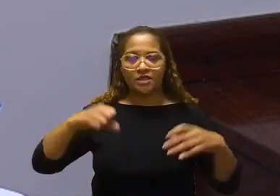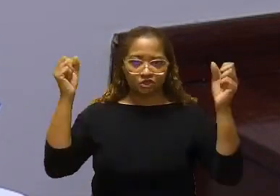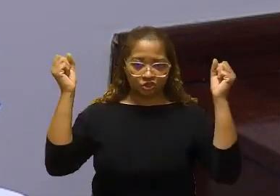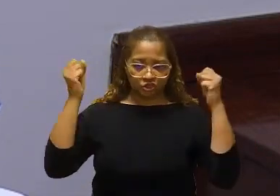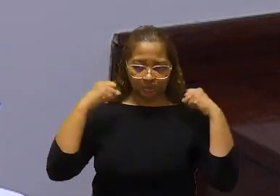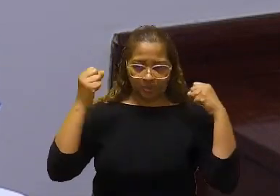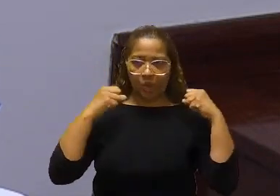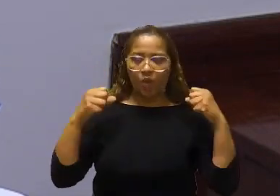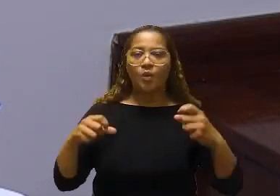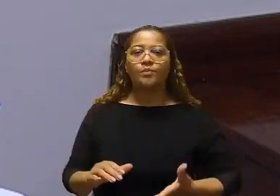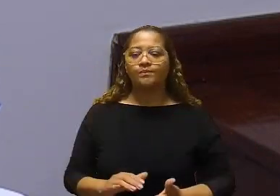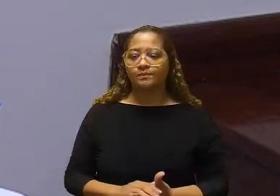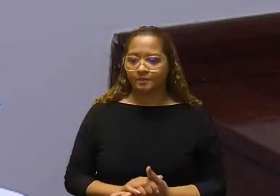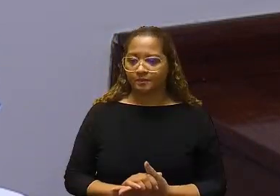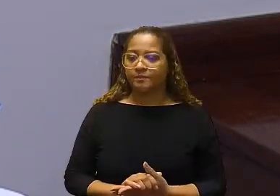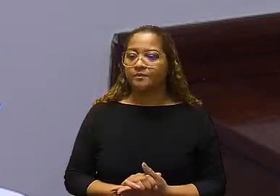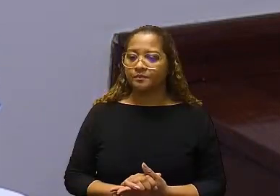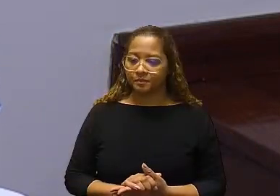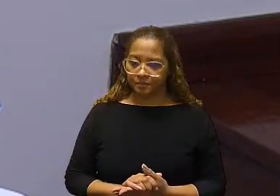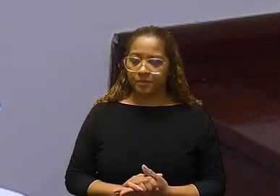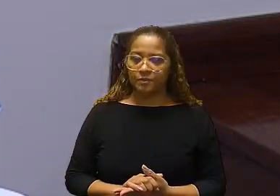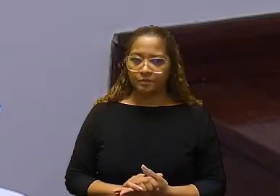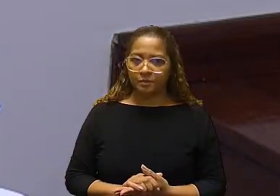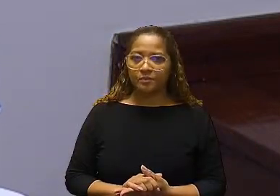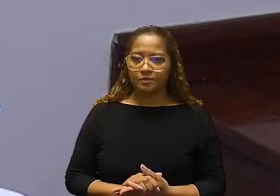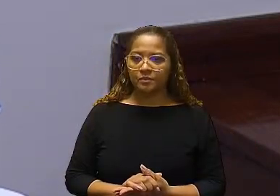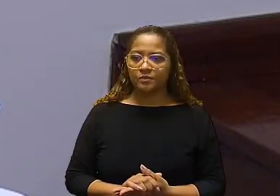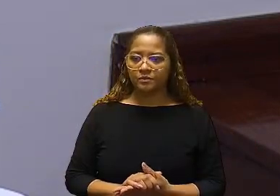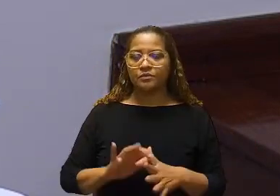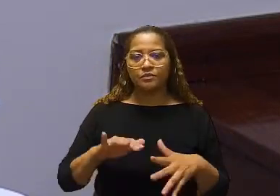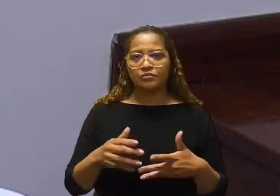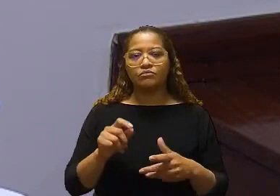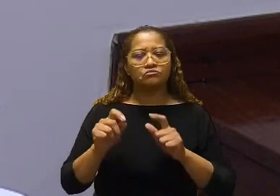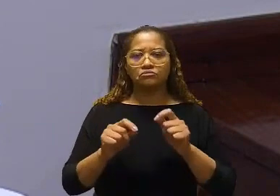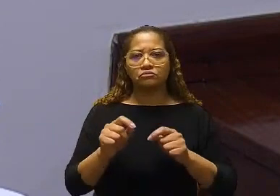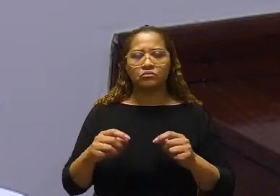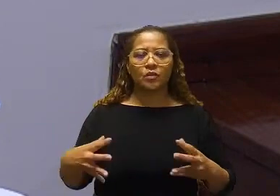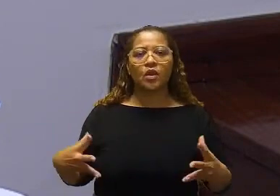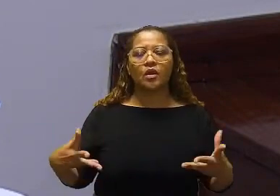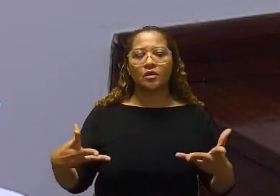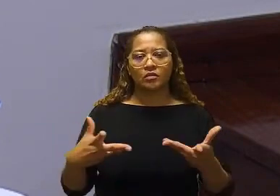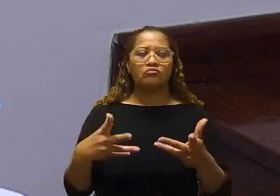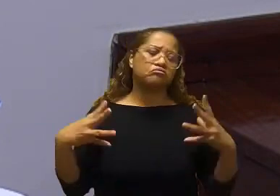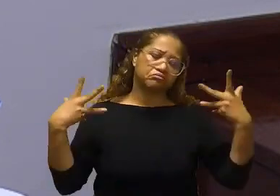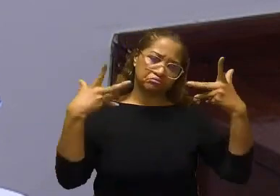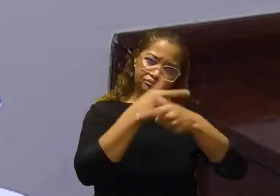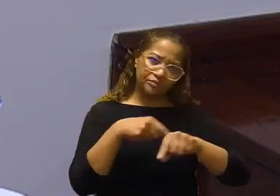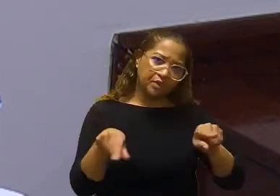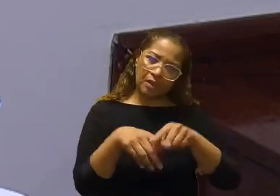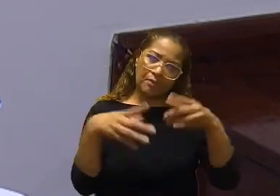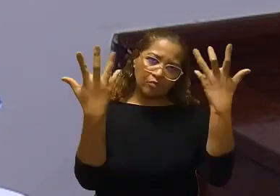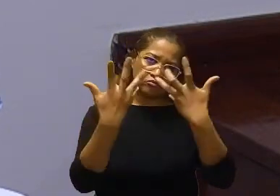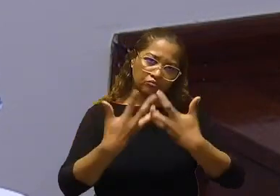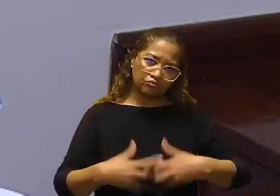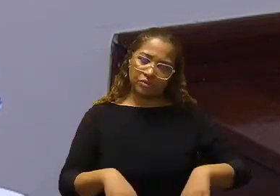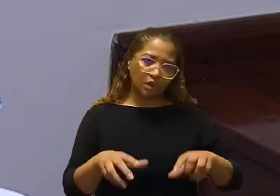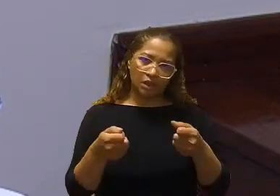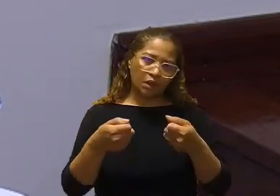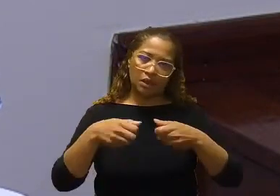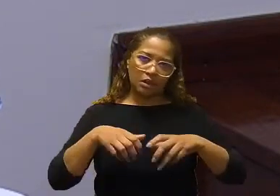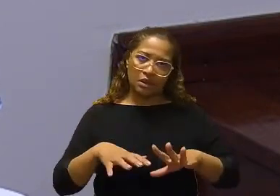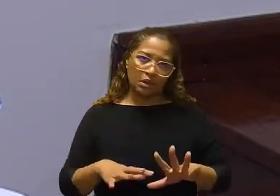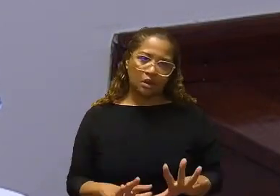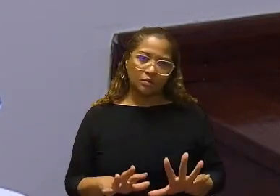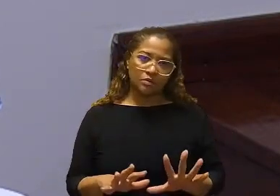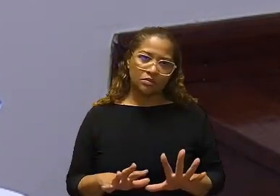entrou paraa casa e tudo que é bonito e funciona dá para ser copiado e não precisa se ter receio em falar que é